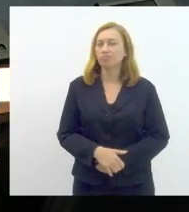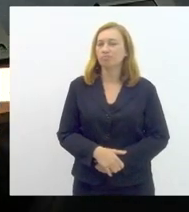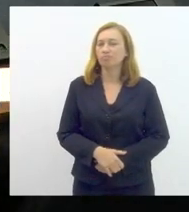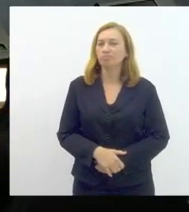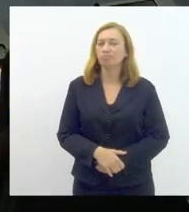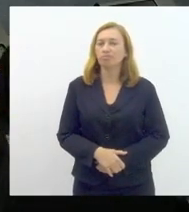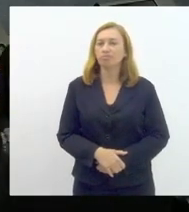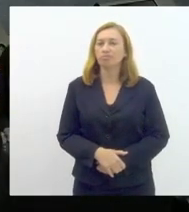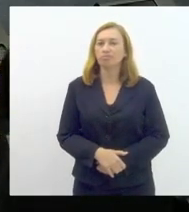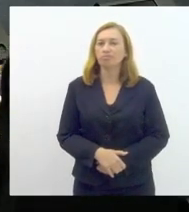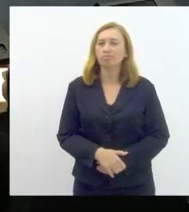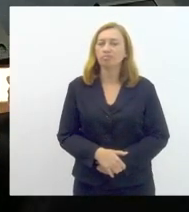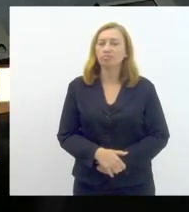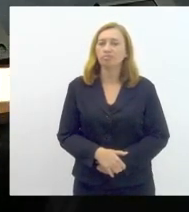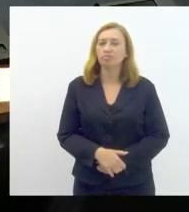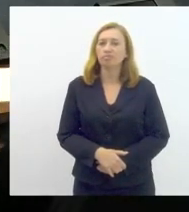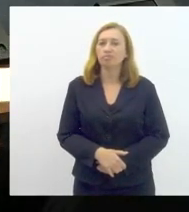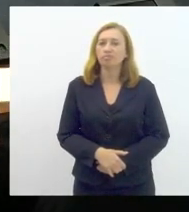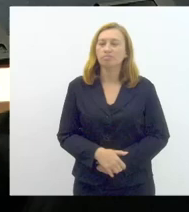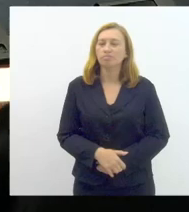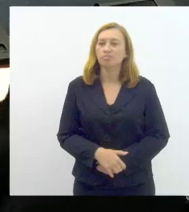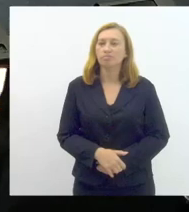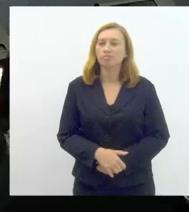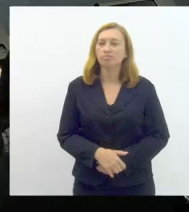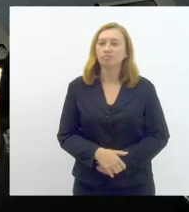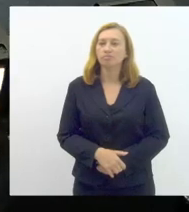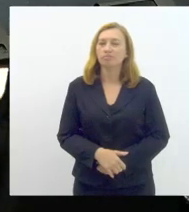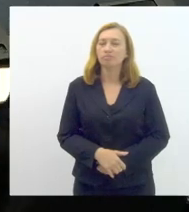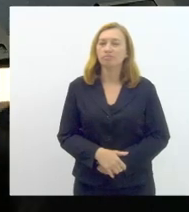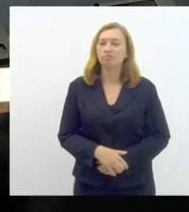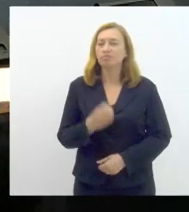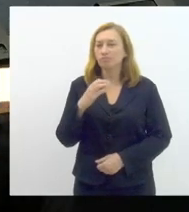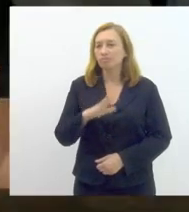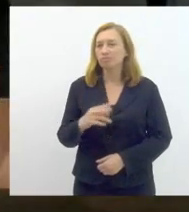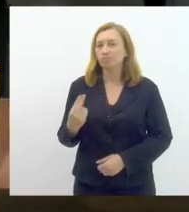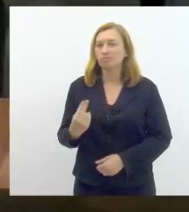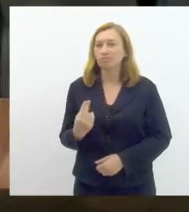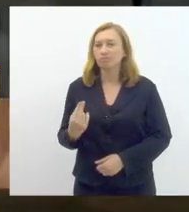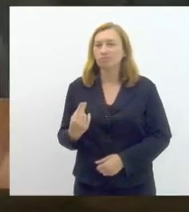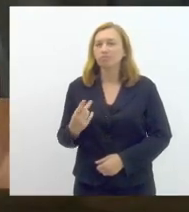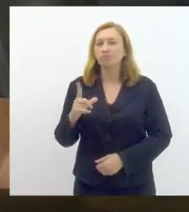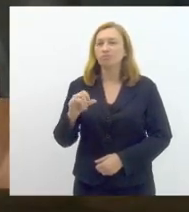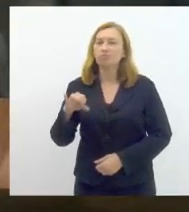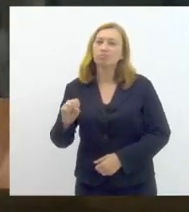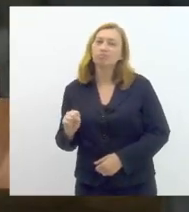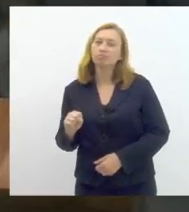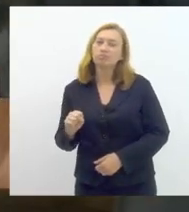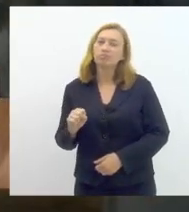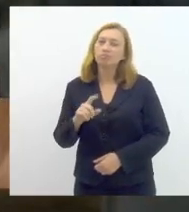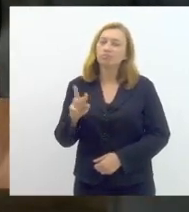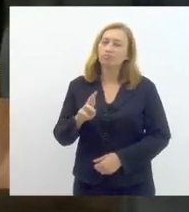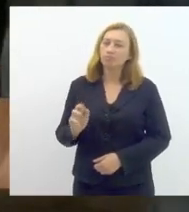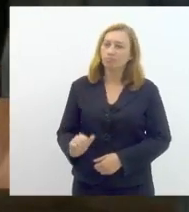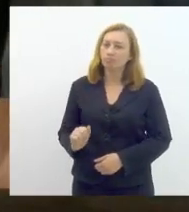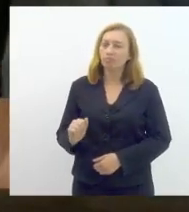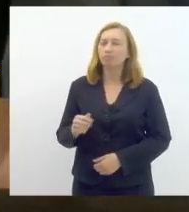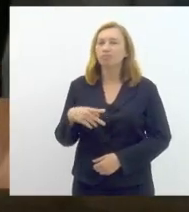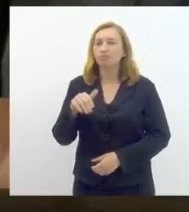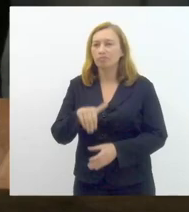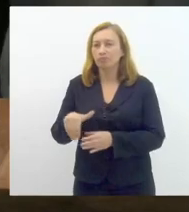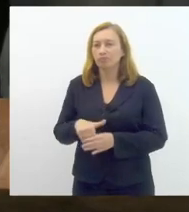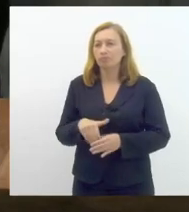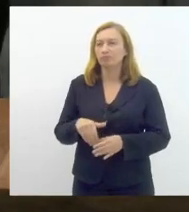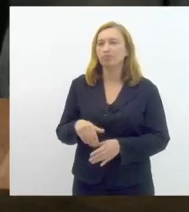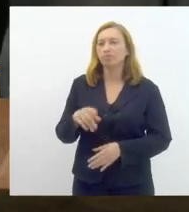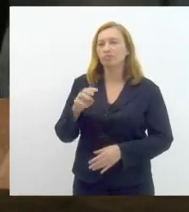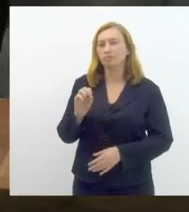momento. Foi, foi. Vai lá. Boa tarde a todos. Sou Lucas Rezende, de Rezende, e voto em Stephanie Vitória,